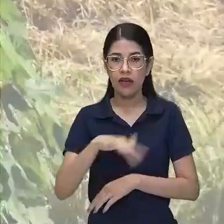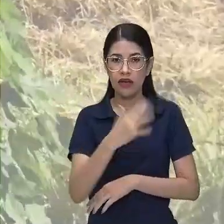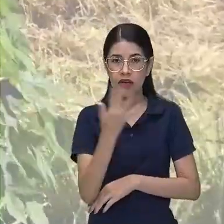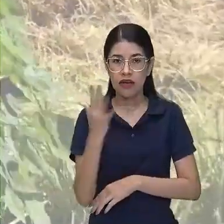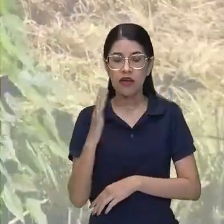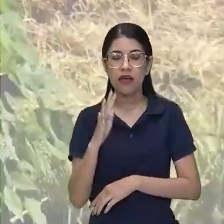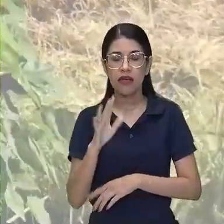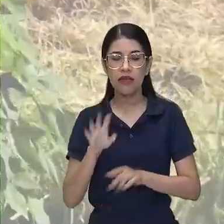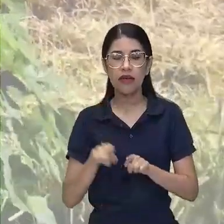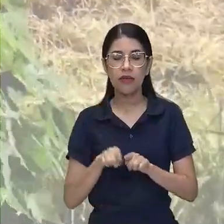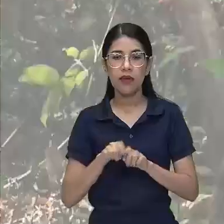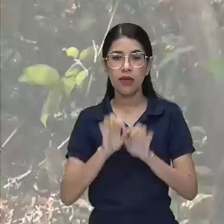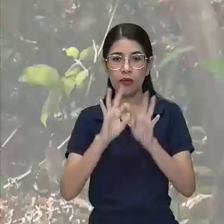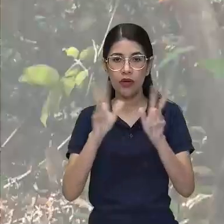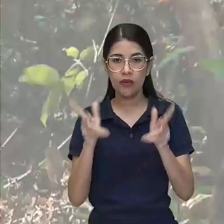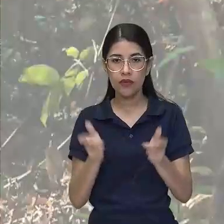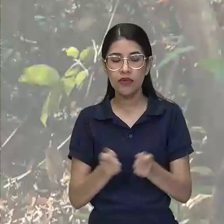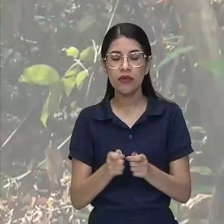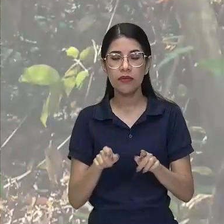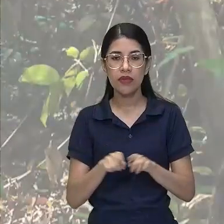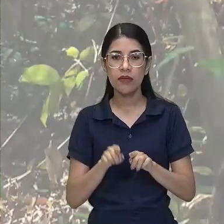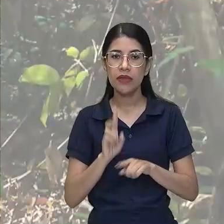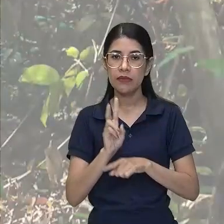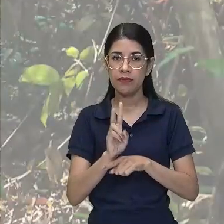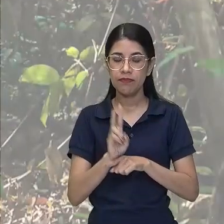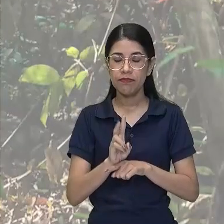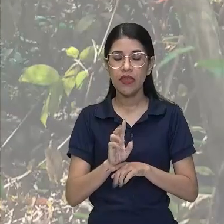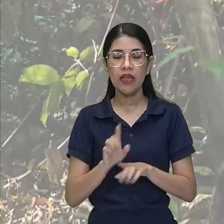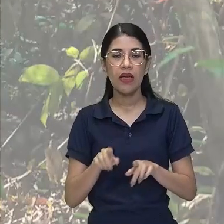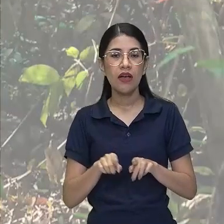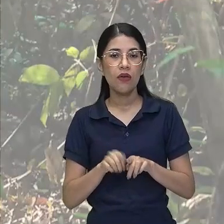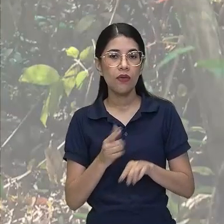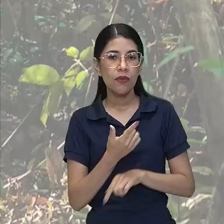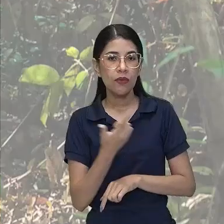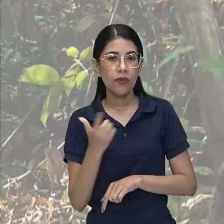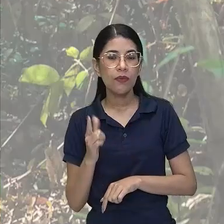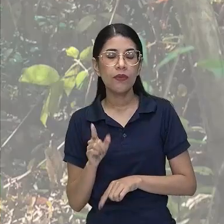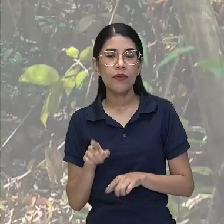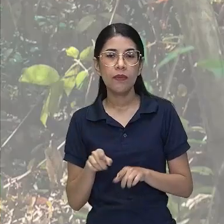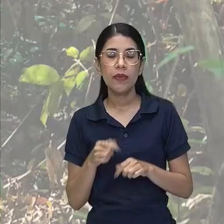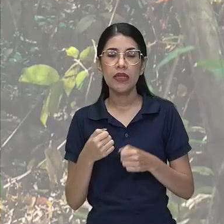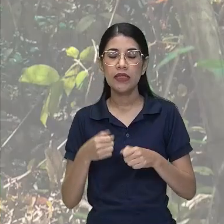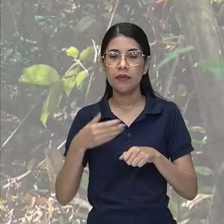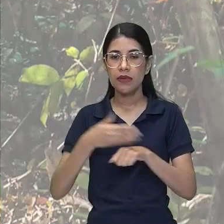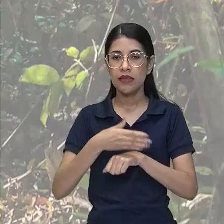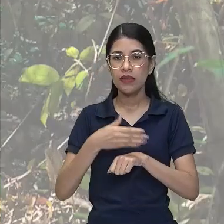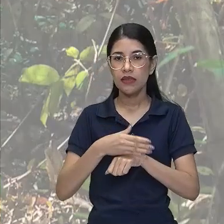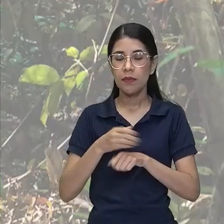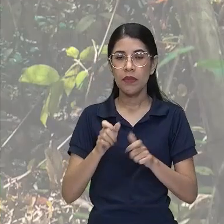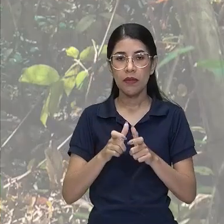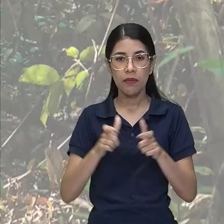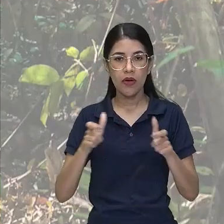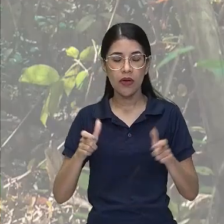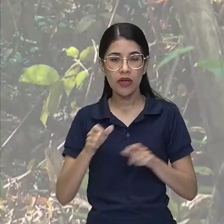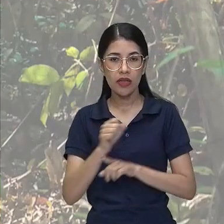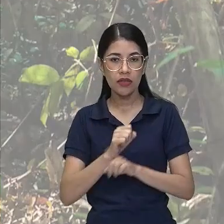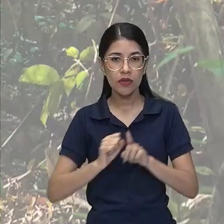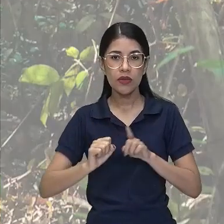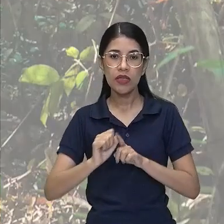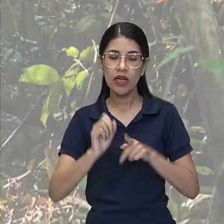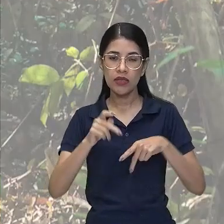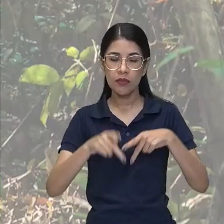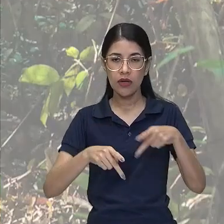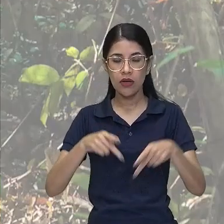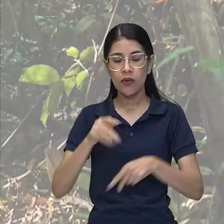do ecossistema amazônico. Além disso, a gente tem também uma maior participação da sociedade civil, com a participação,